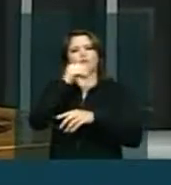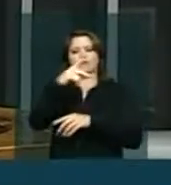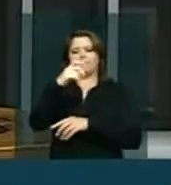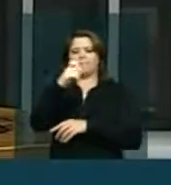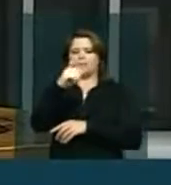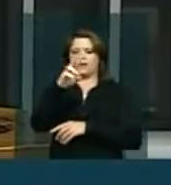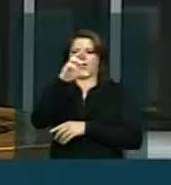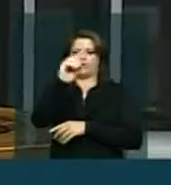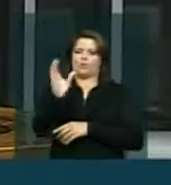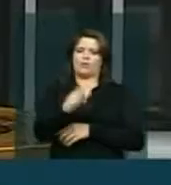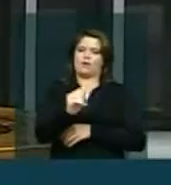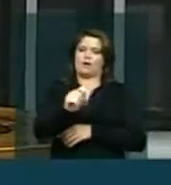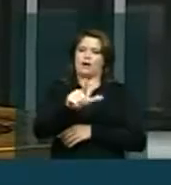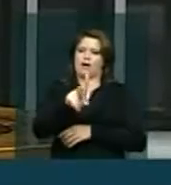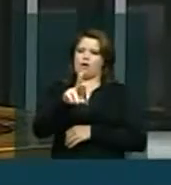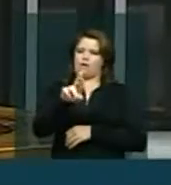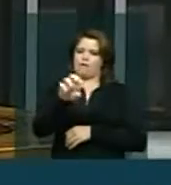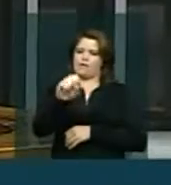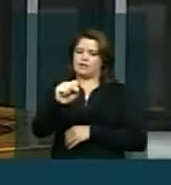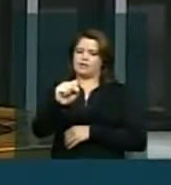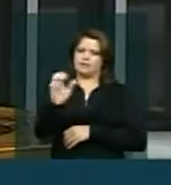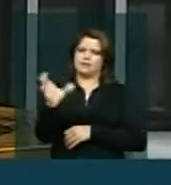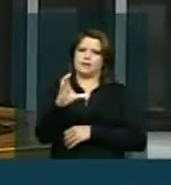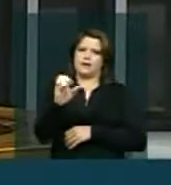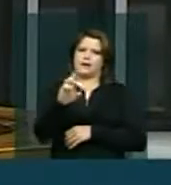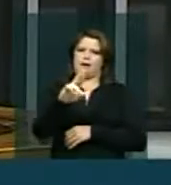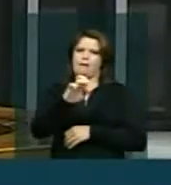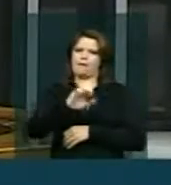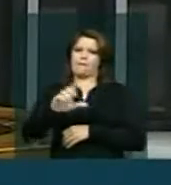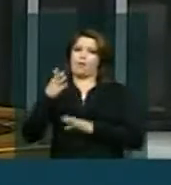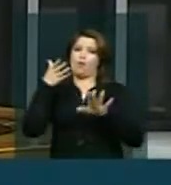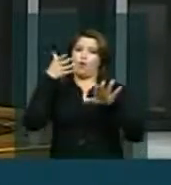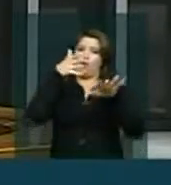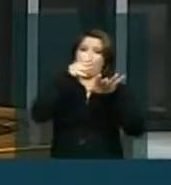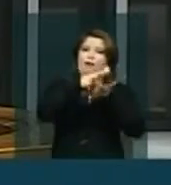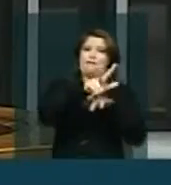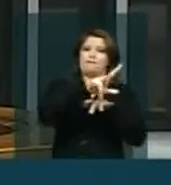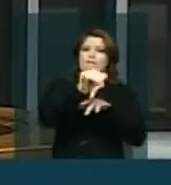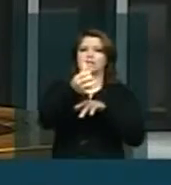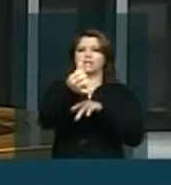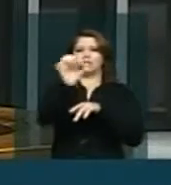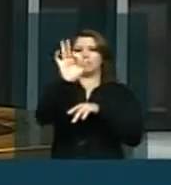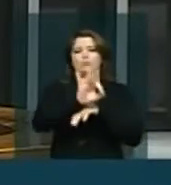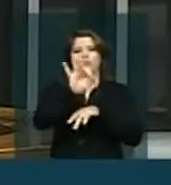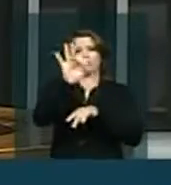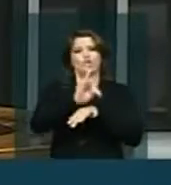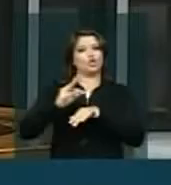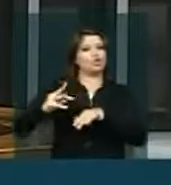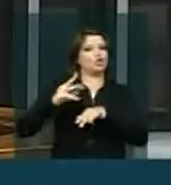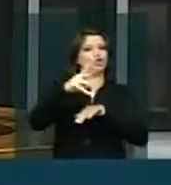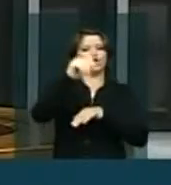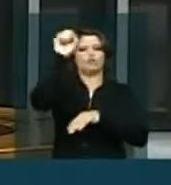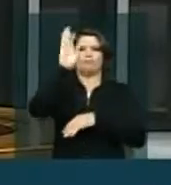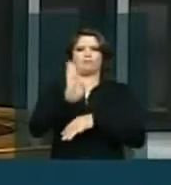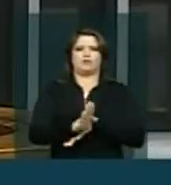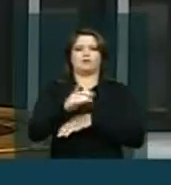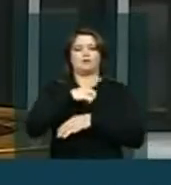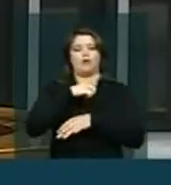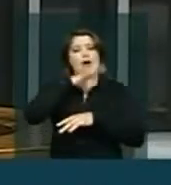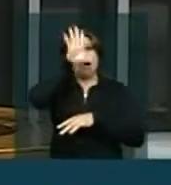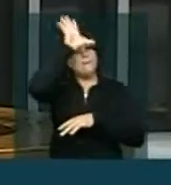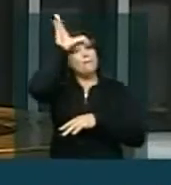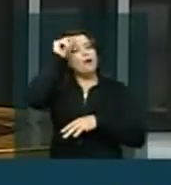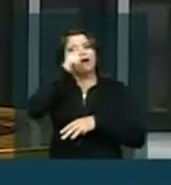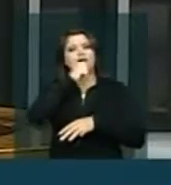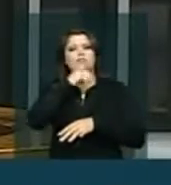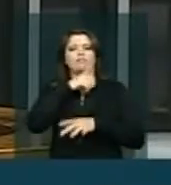Cabral. Para lá se destina 60% do território brasileiro. A Amazônia detém